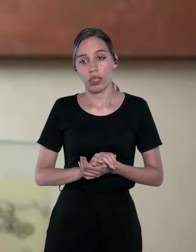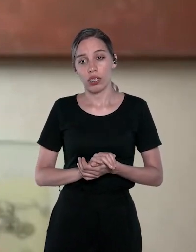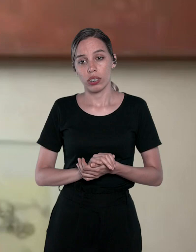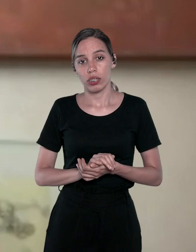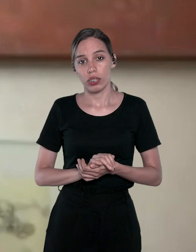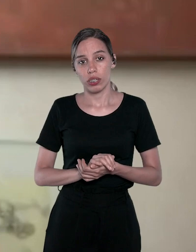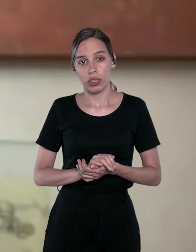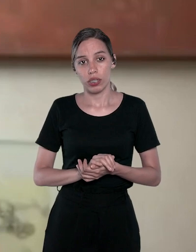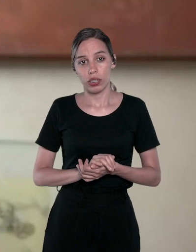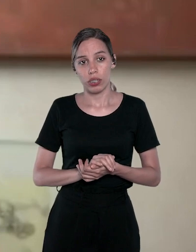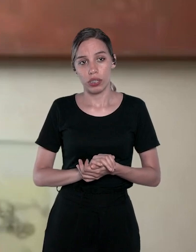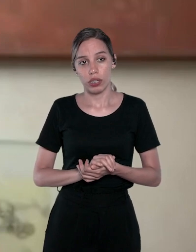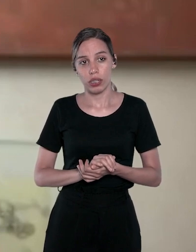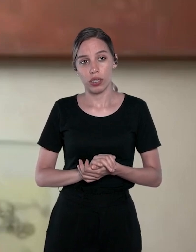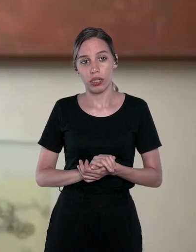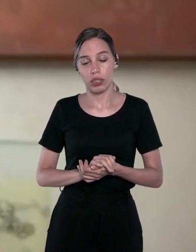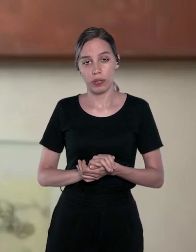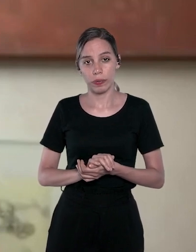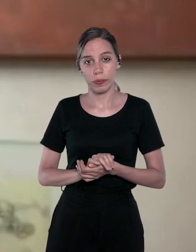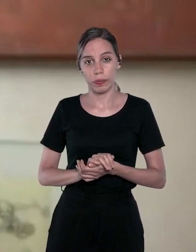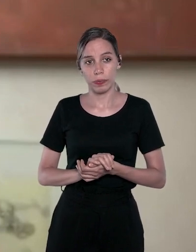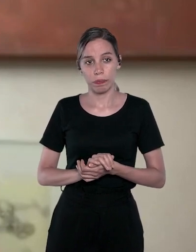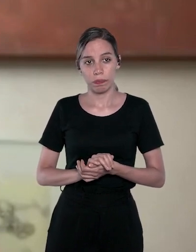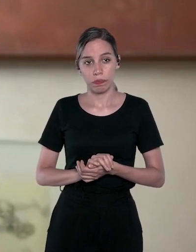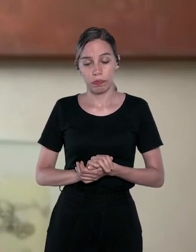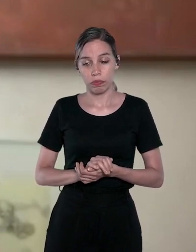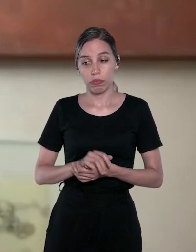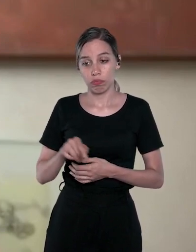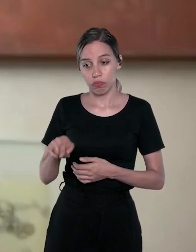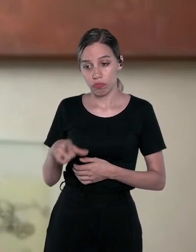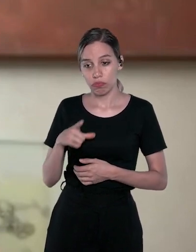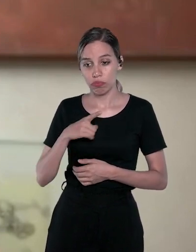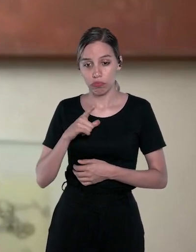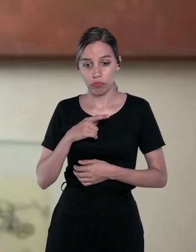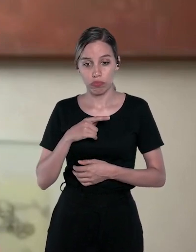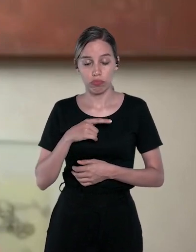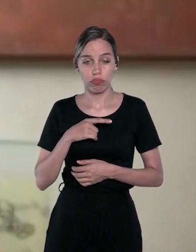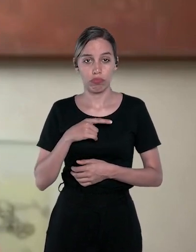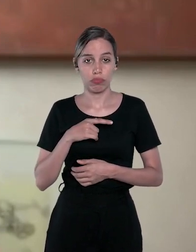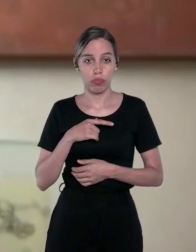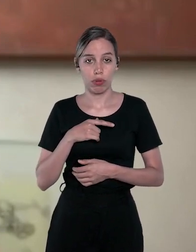atividade muito atrativa, muito sedutora,